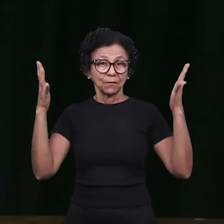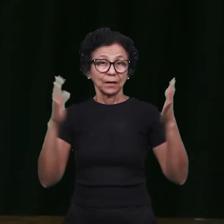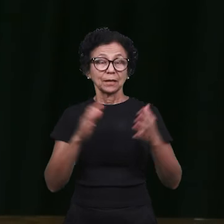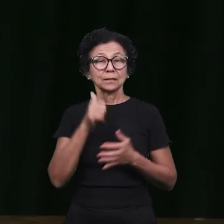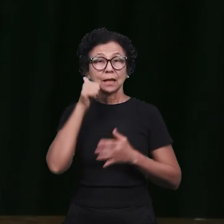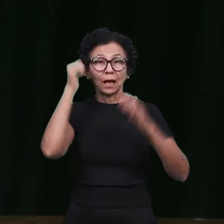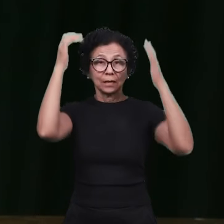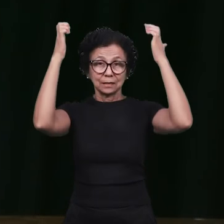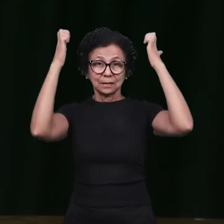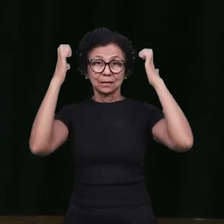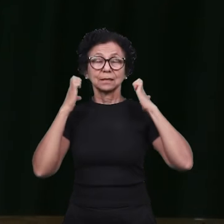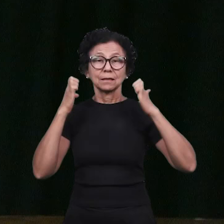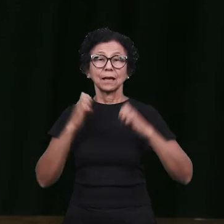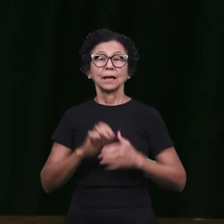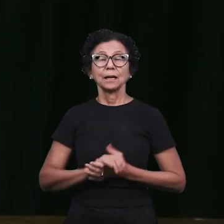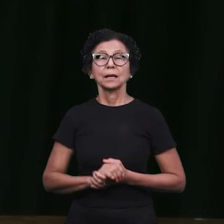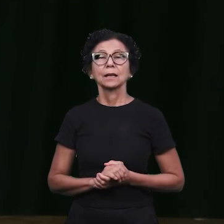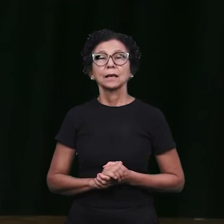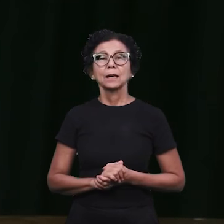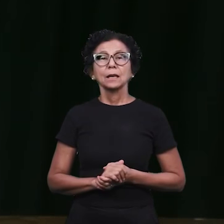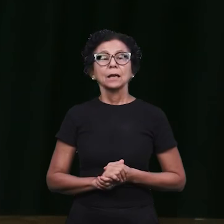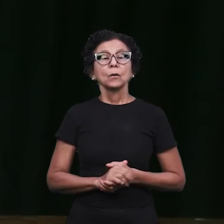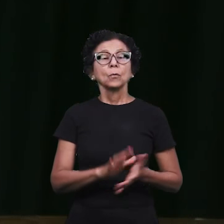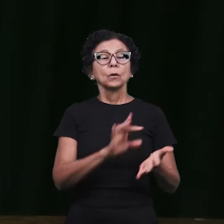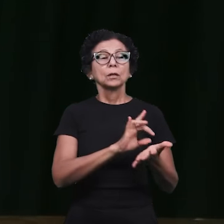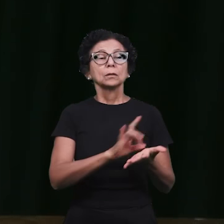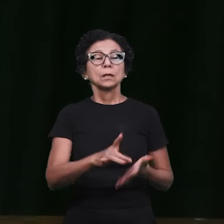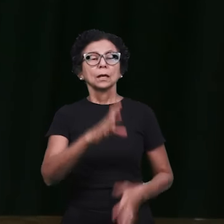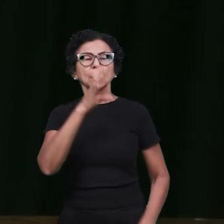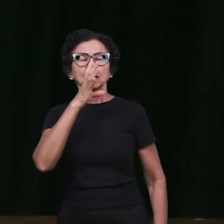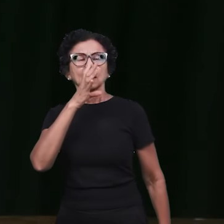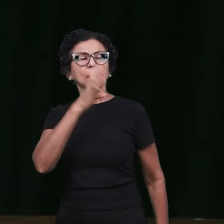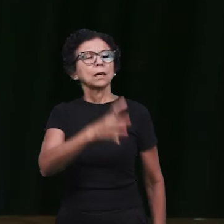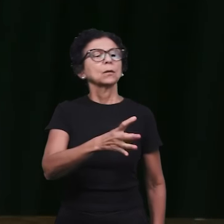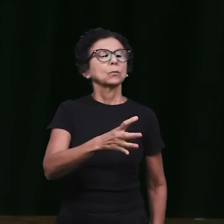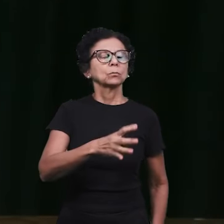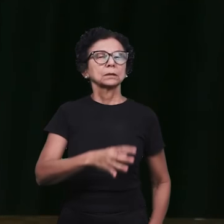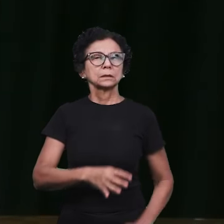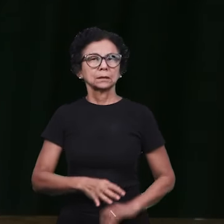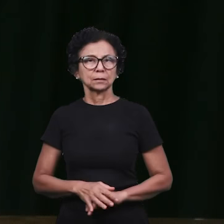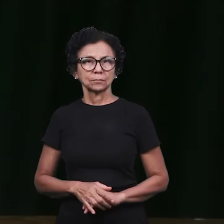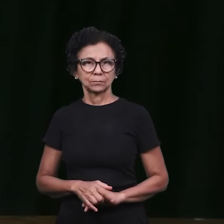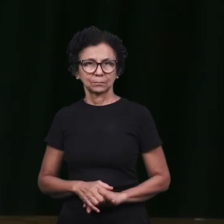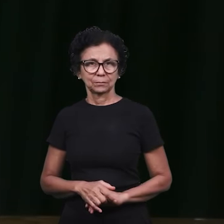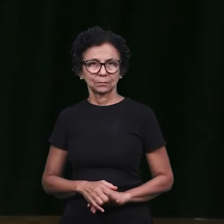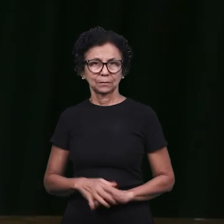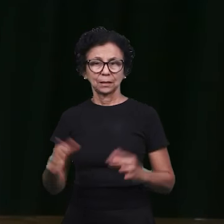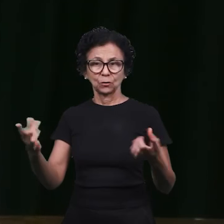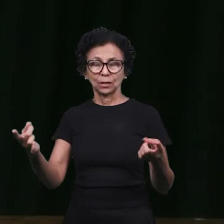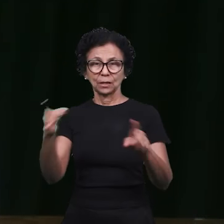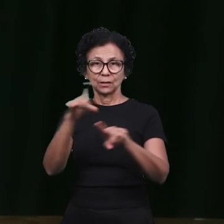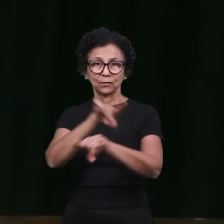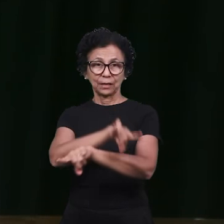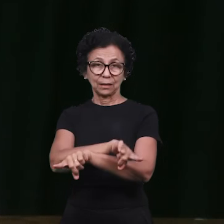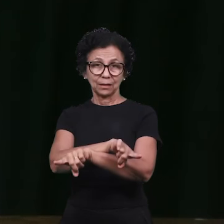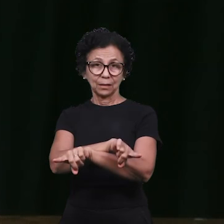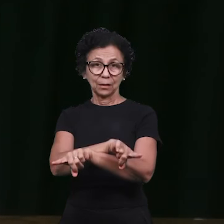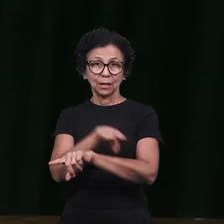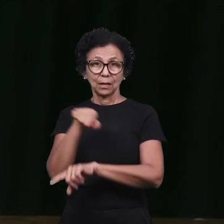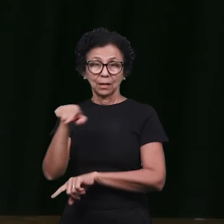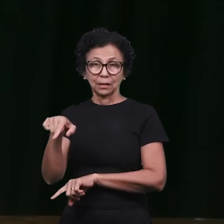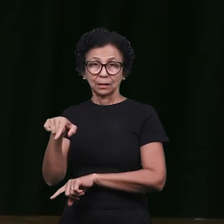e como que viria o juízo que estava ali sobre Mardoqueu, agora vai inverter, porque na